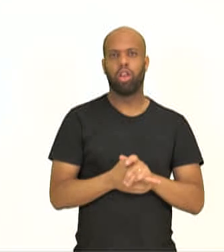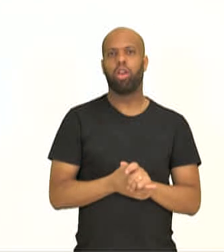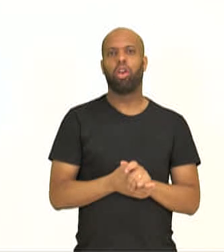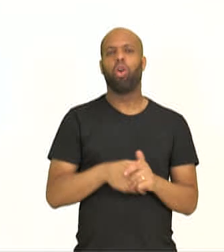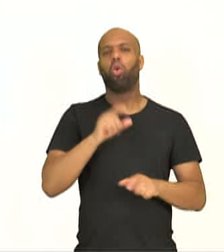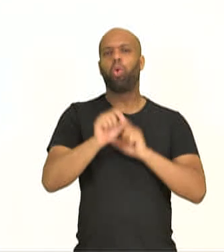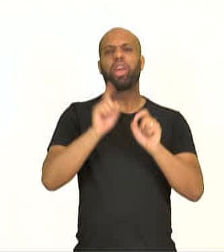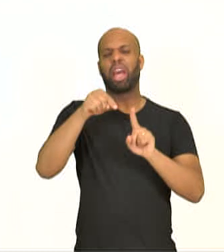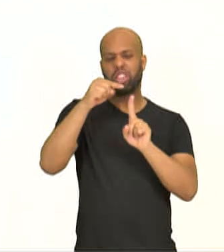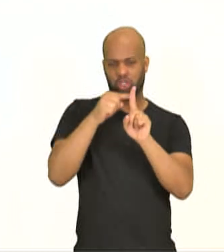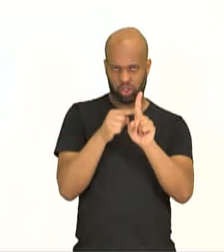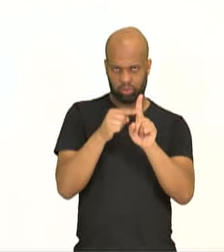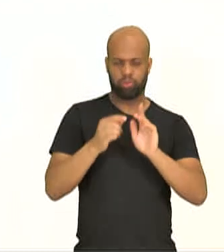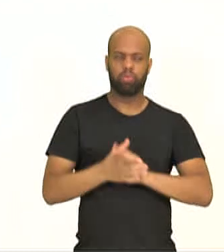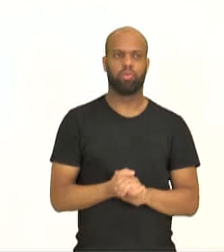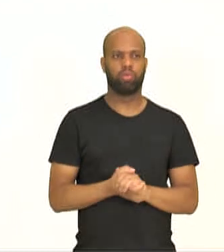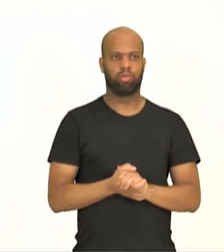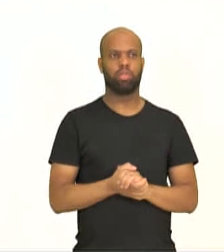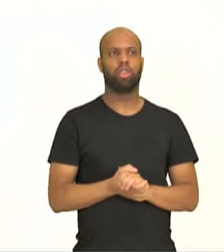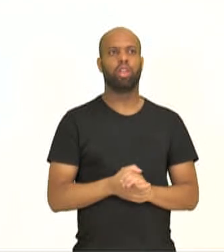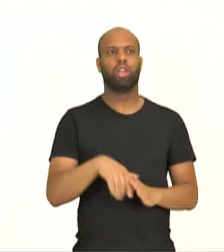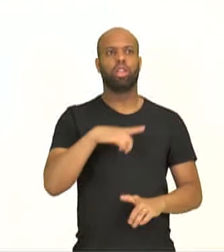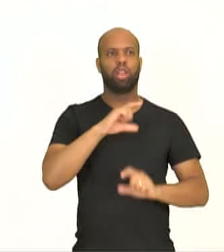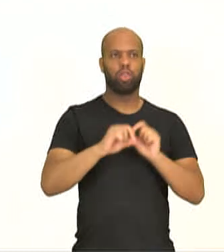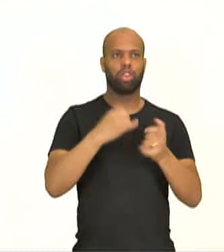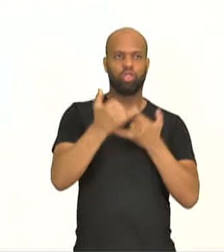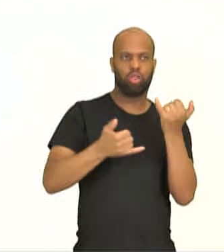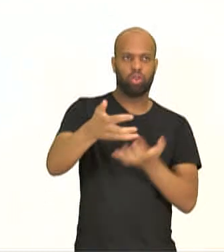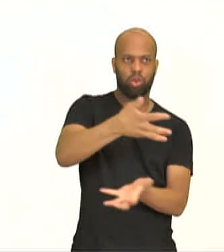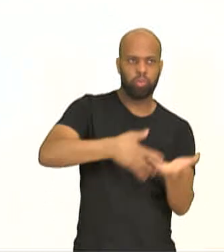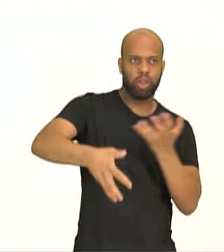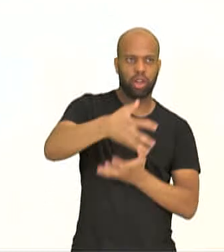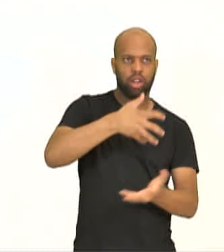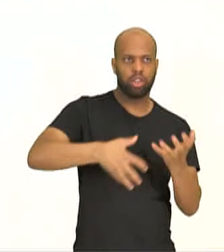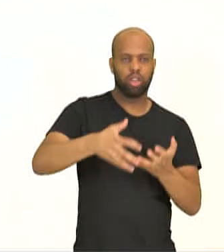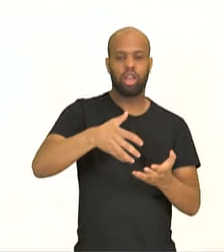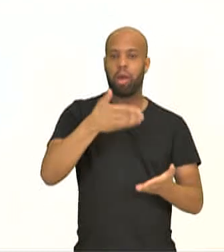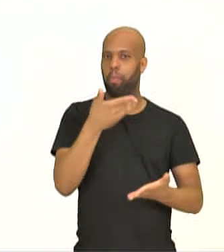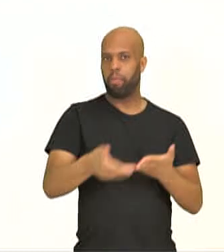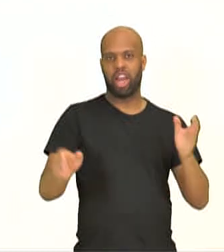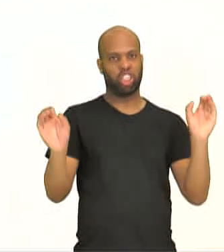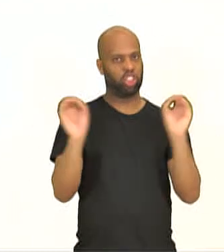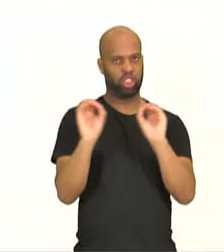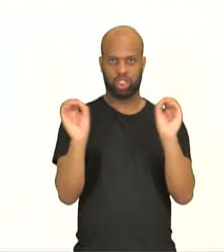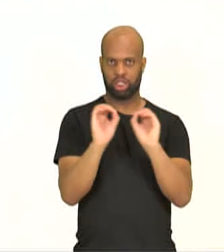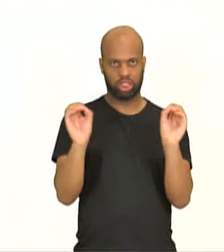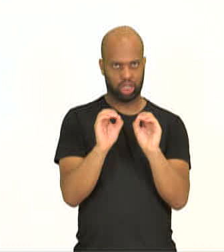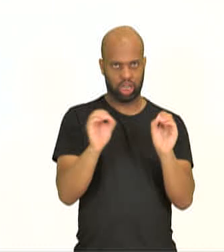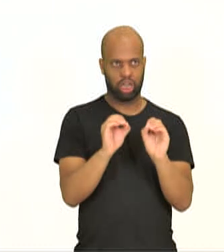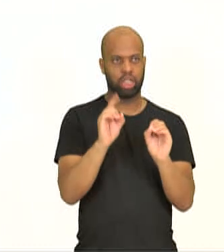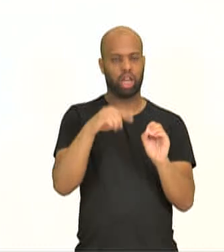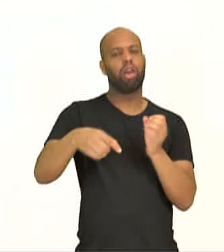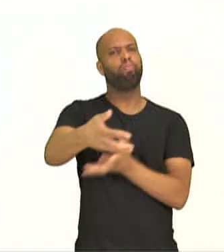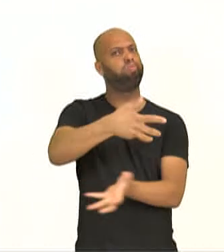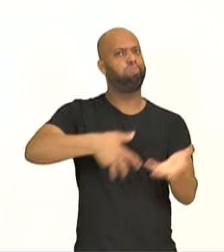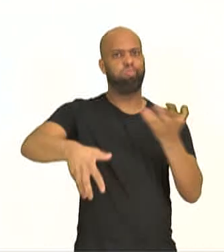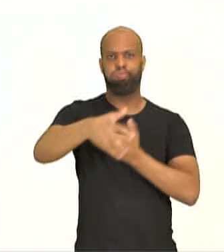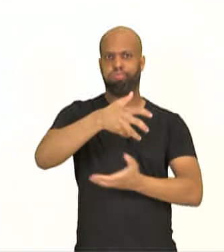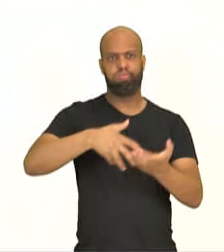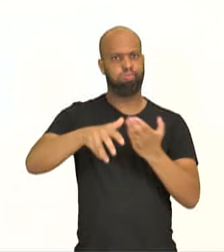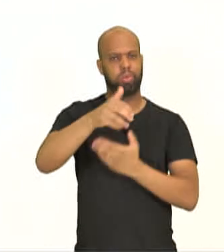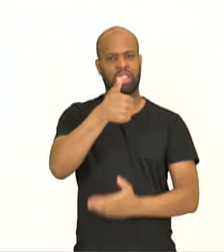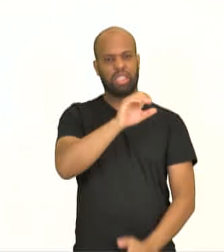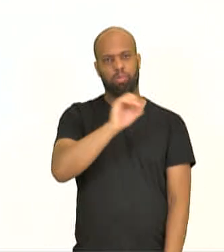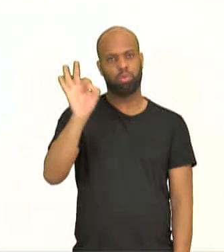são esses tipos e essas formas? Então, nós temos os jogos cooperativos sem perdedor, eles são plenamente cooperativos,